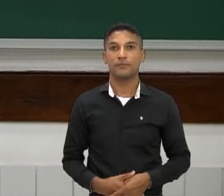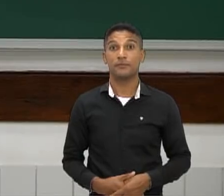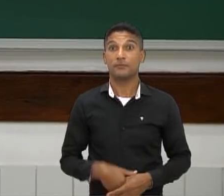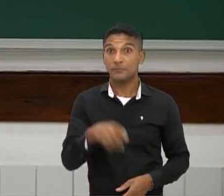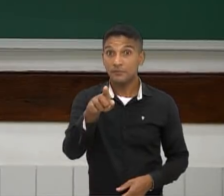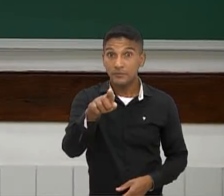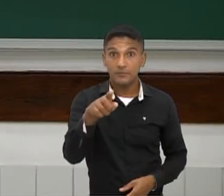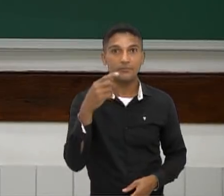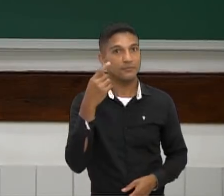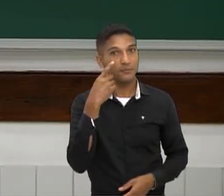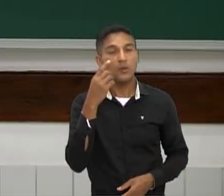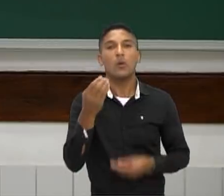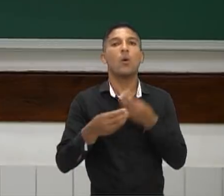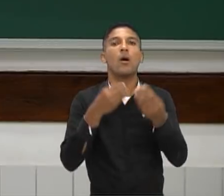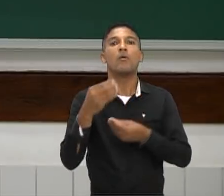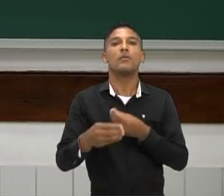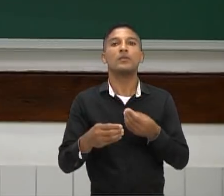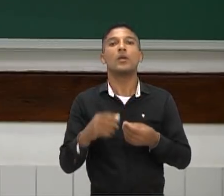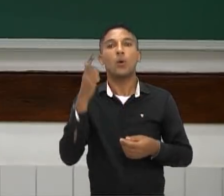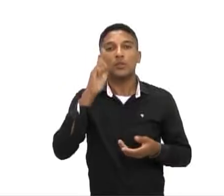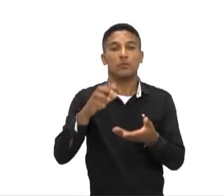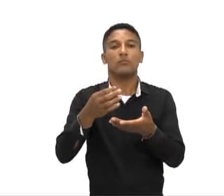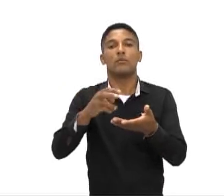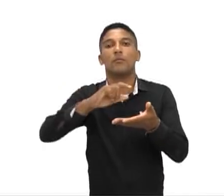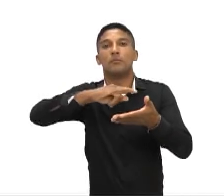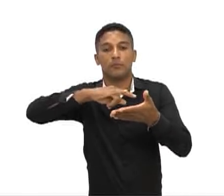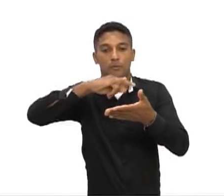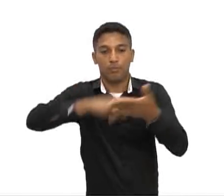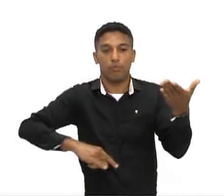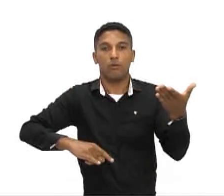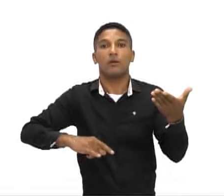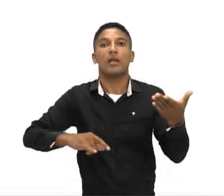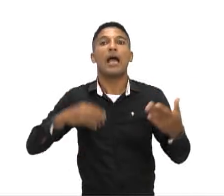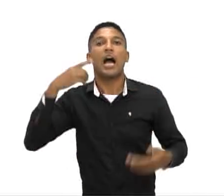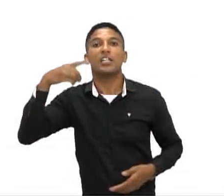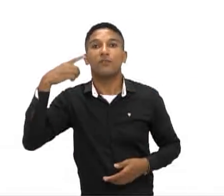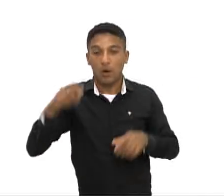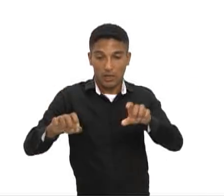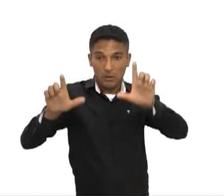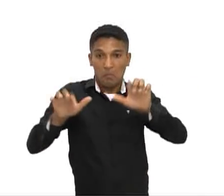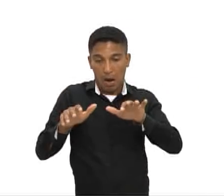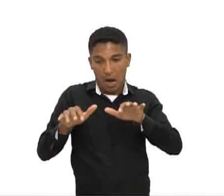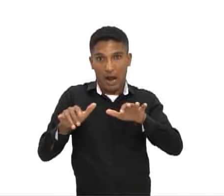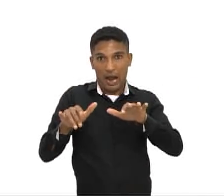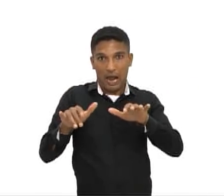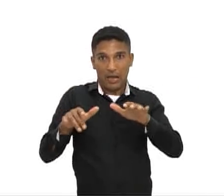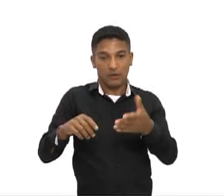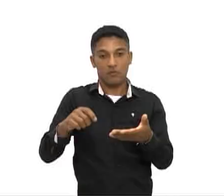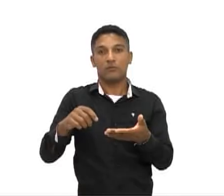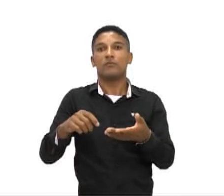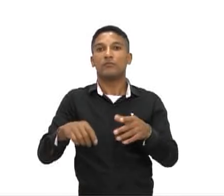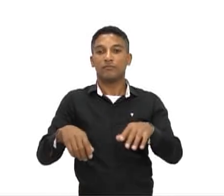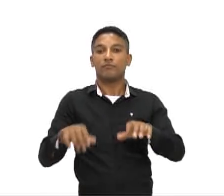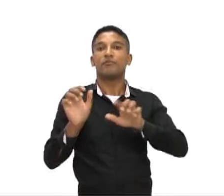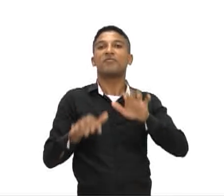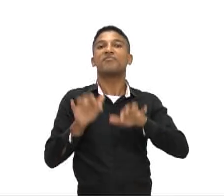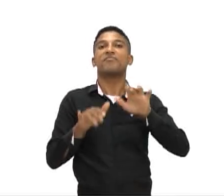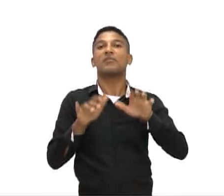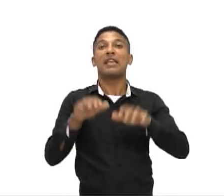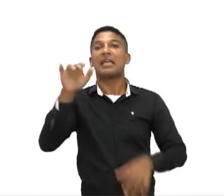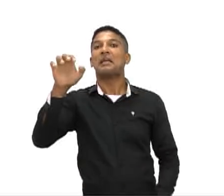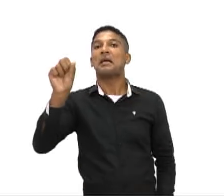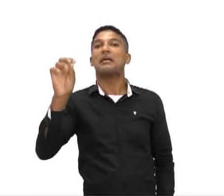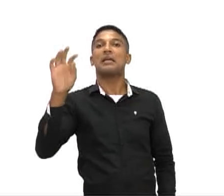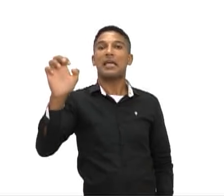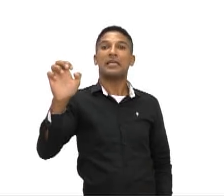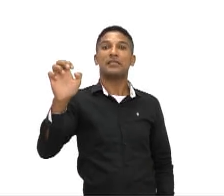E aí, pessoal, como que ficou o testamento redigido pelo advogado? Como que ficou, então, a divisão dos bens? Então, acertou quem conseguiu